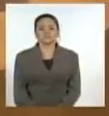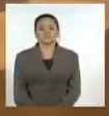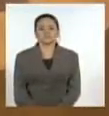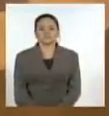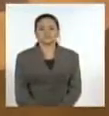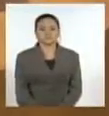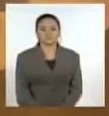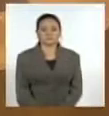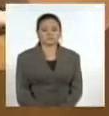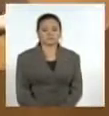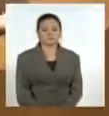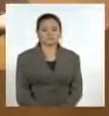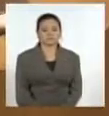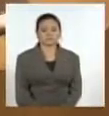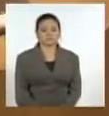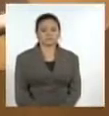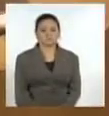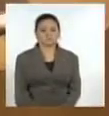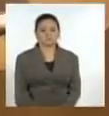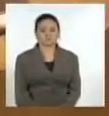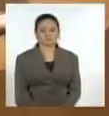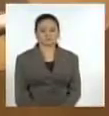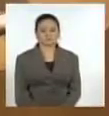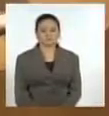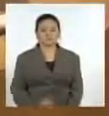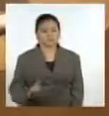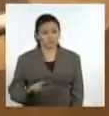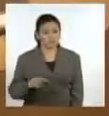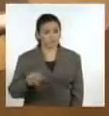Pouco tempo depois, o